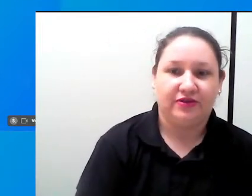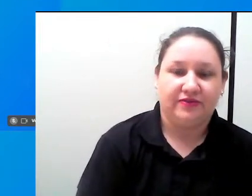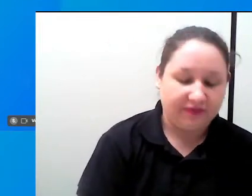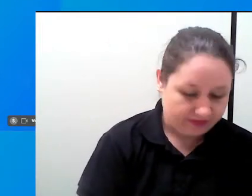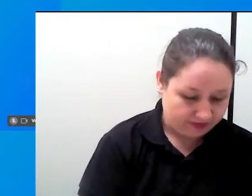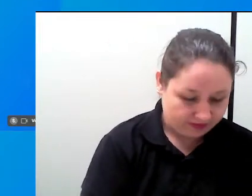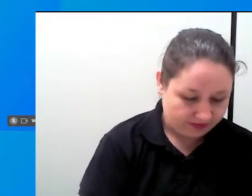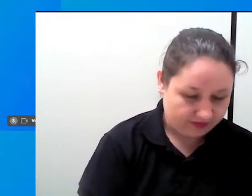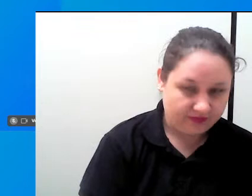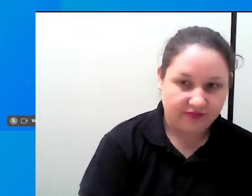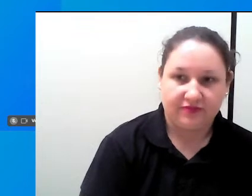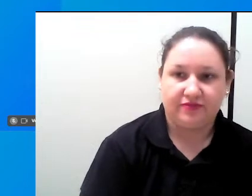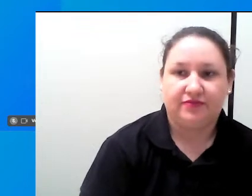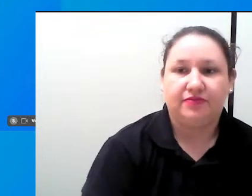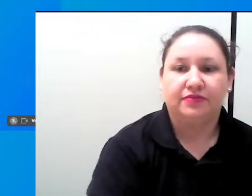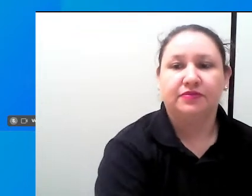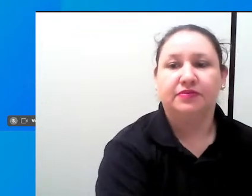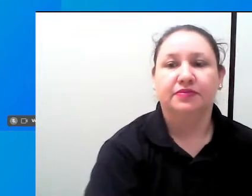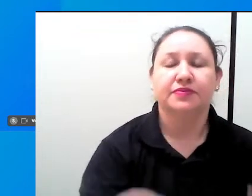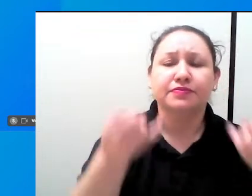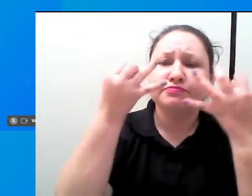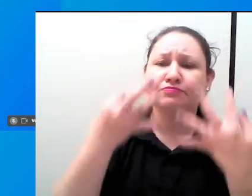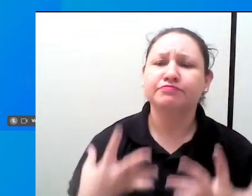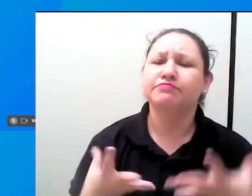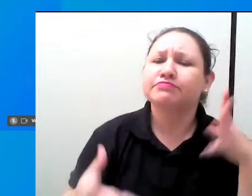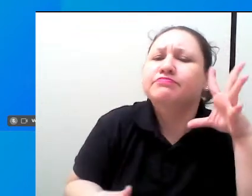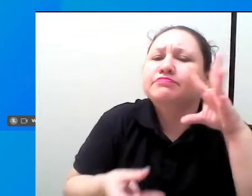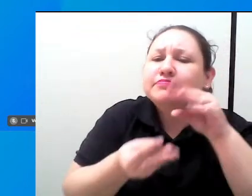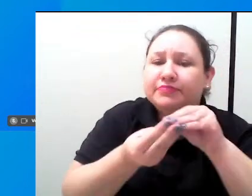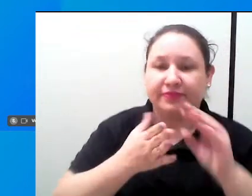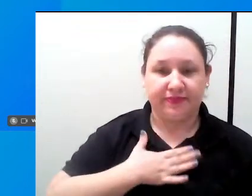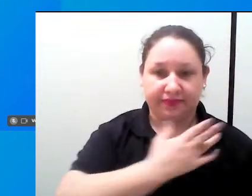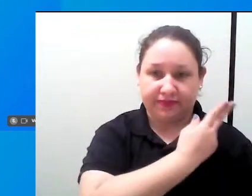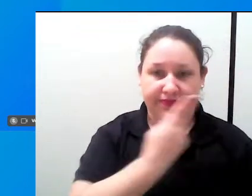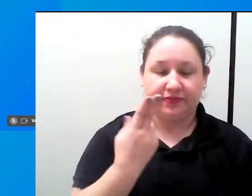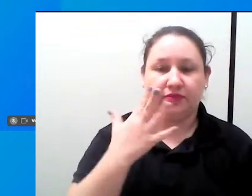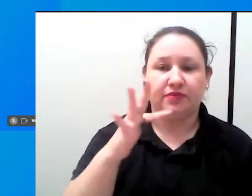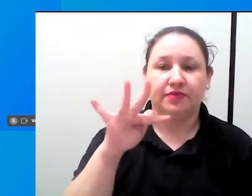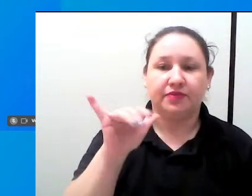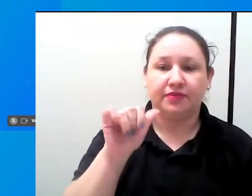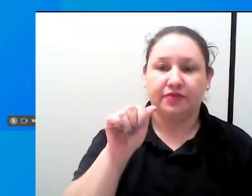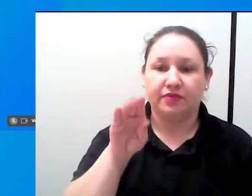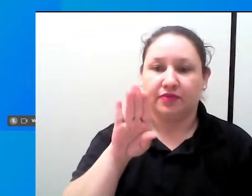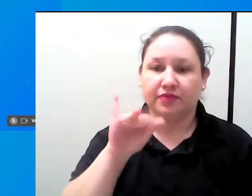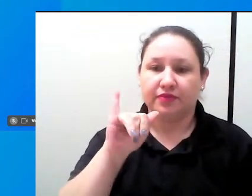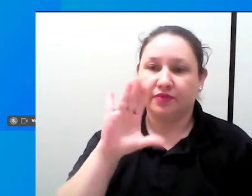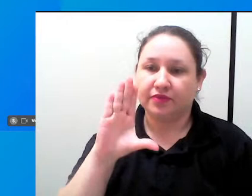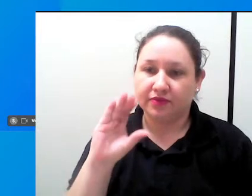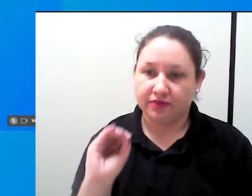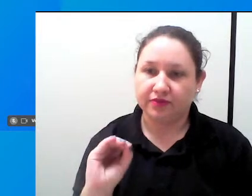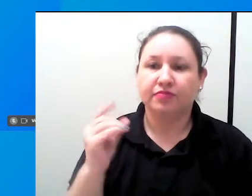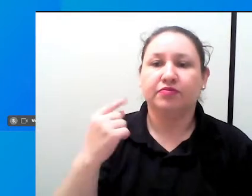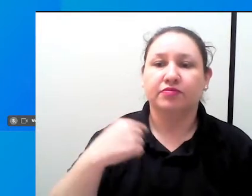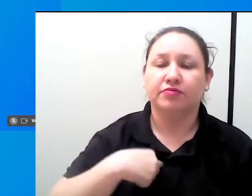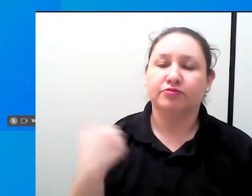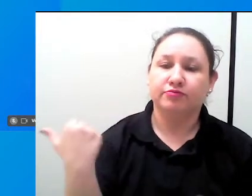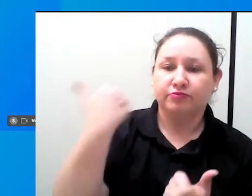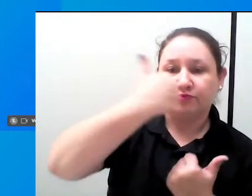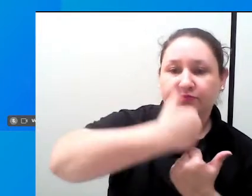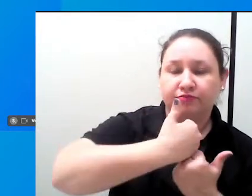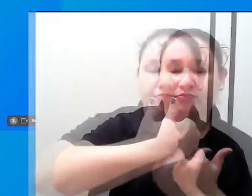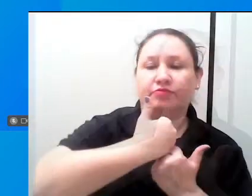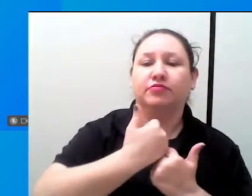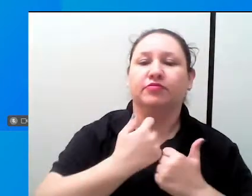breve audiodescrição. Eu me chamo Fábio, como já fui apresentado, sou pró-reitor de extensão do